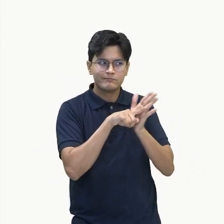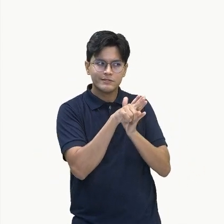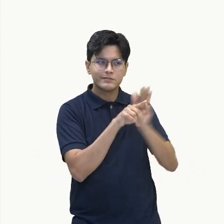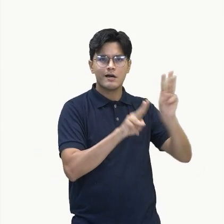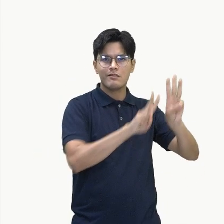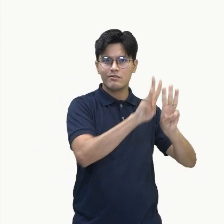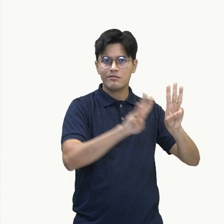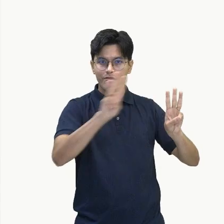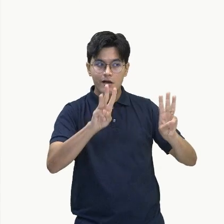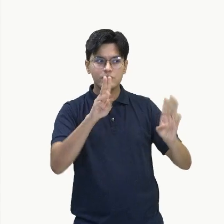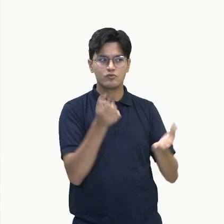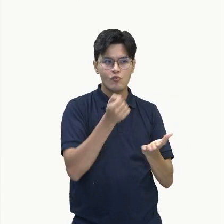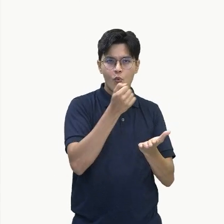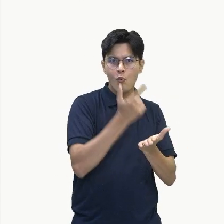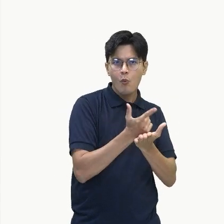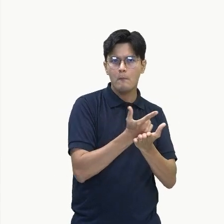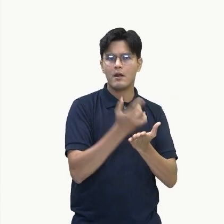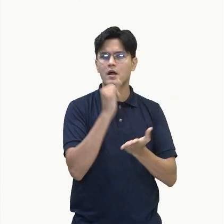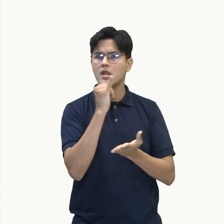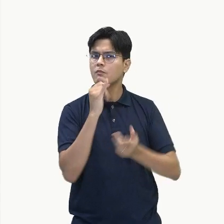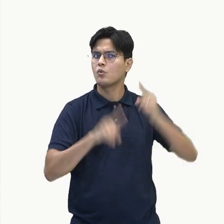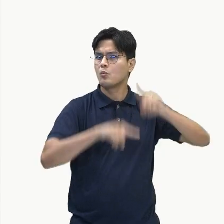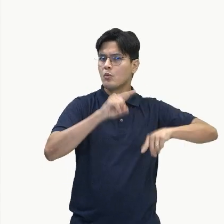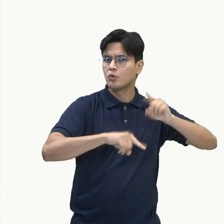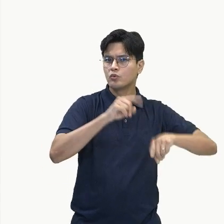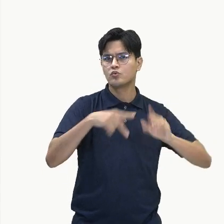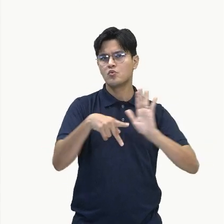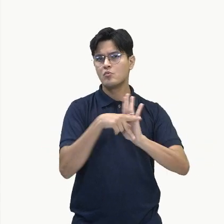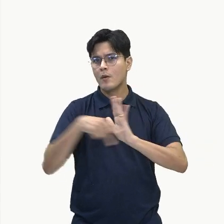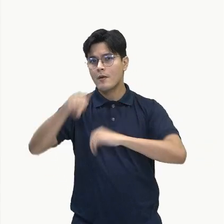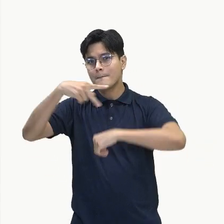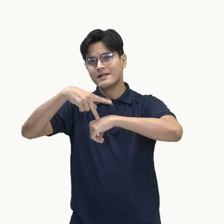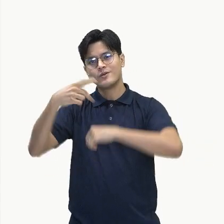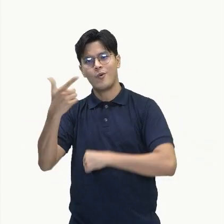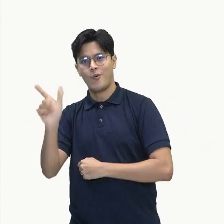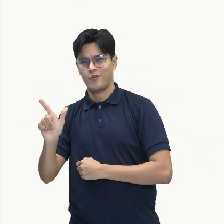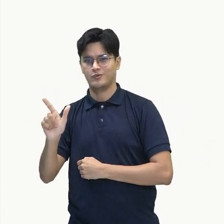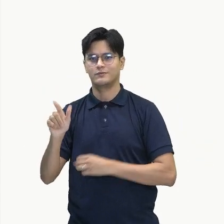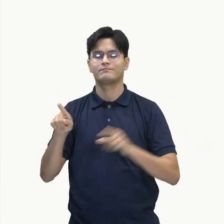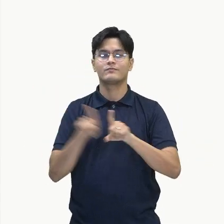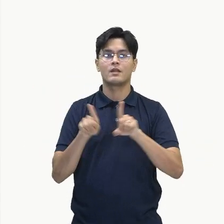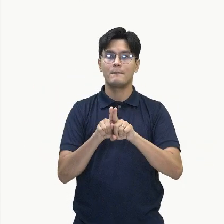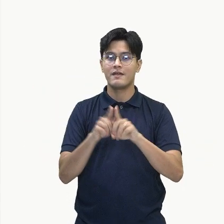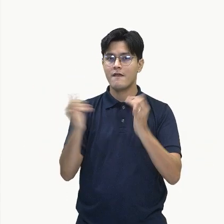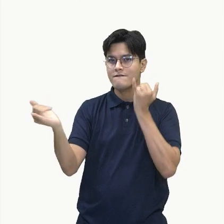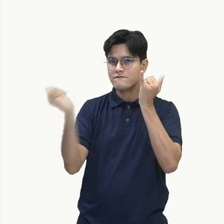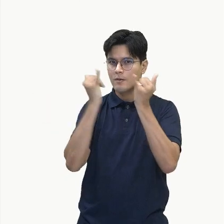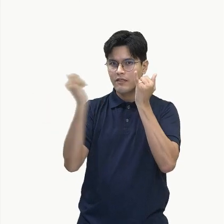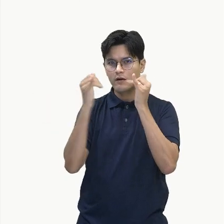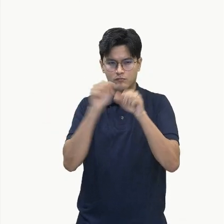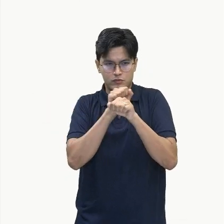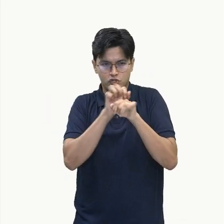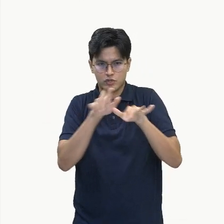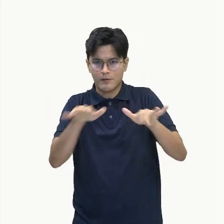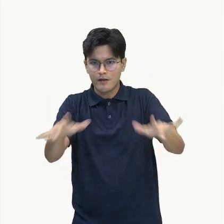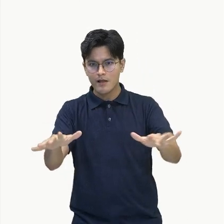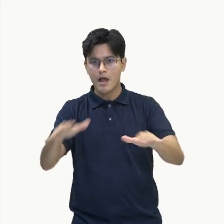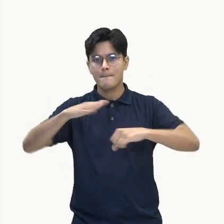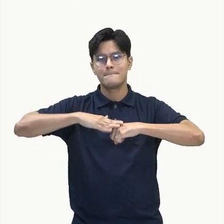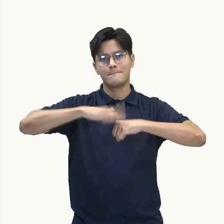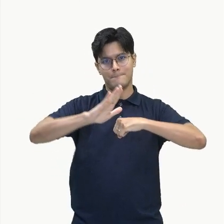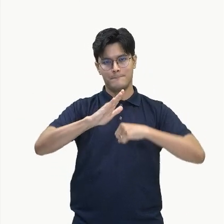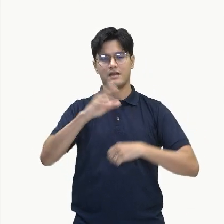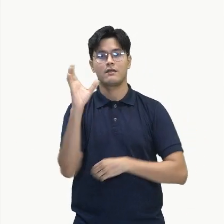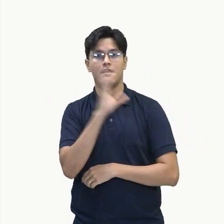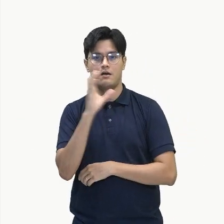esses produtos. Também circula de uma forma mais rápida pelo território global as informações. Hoje a gente consegue acompanhar